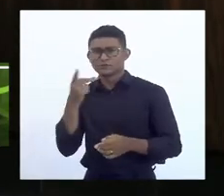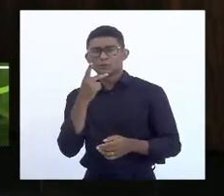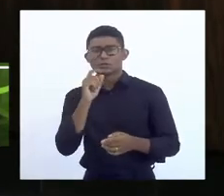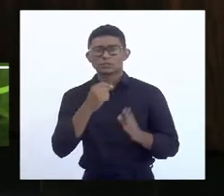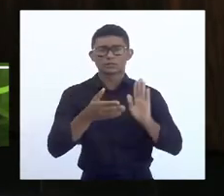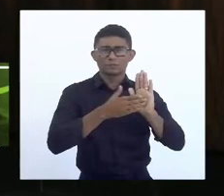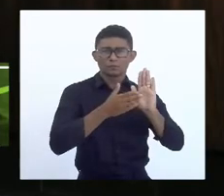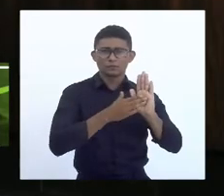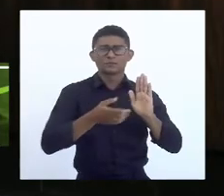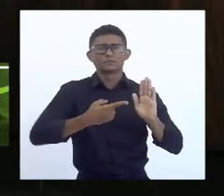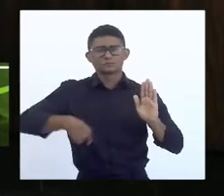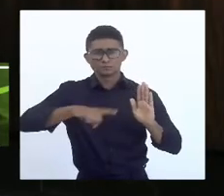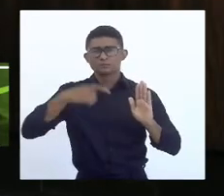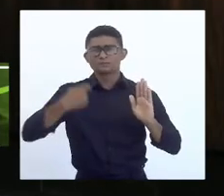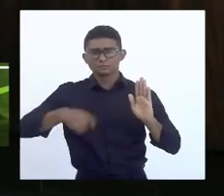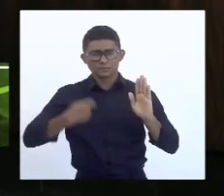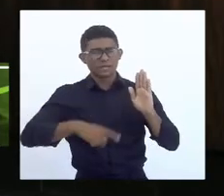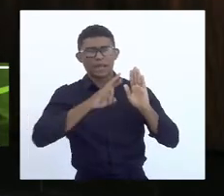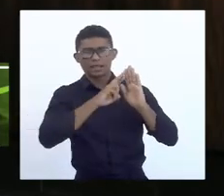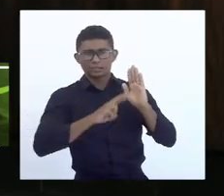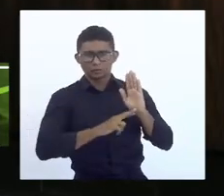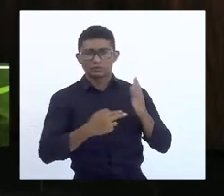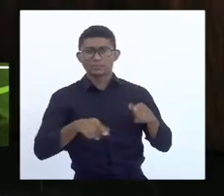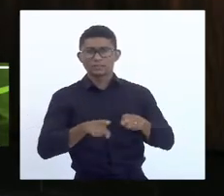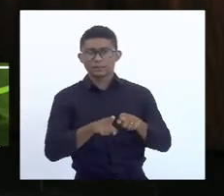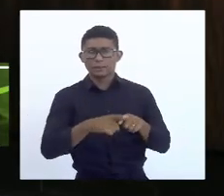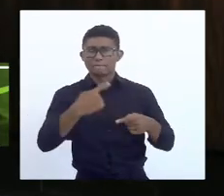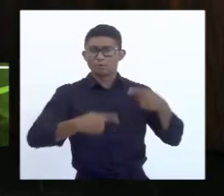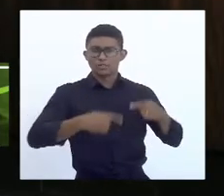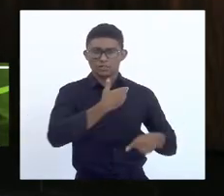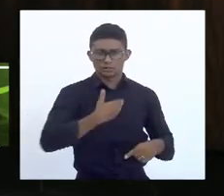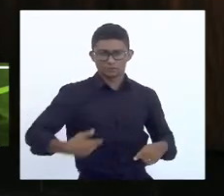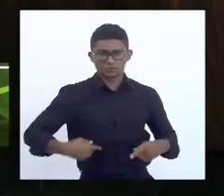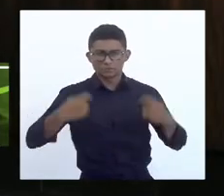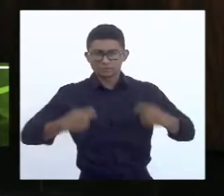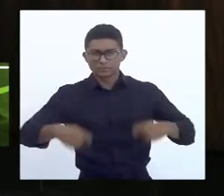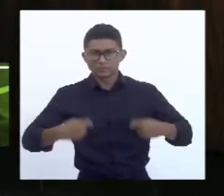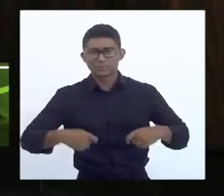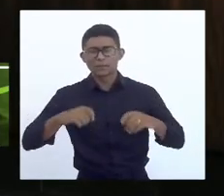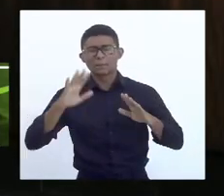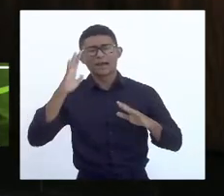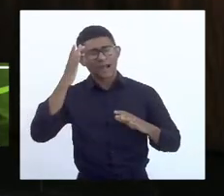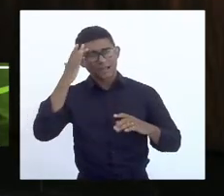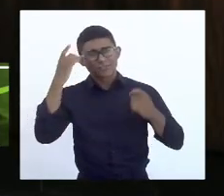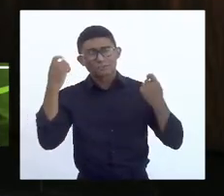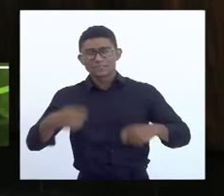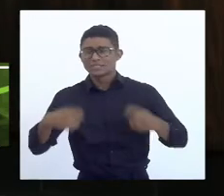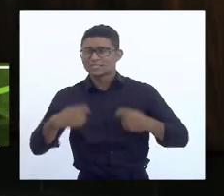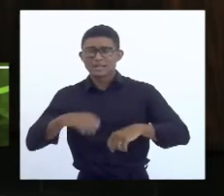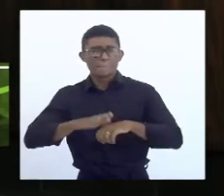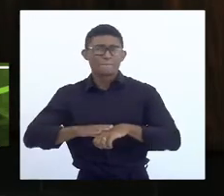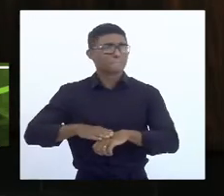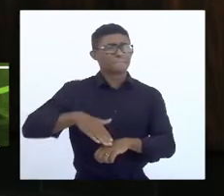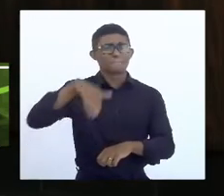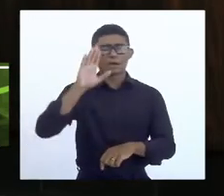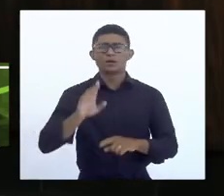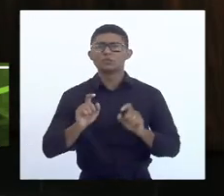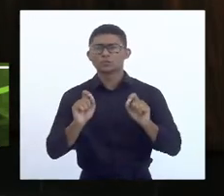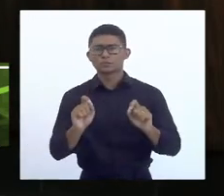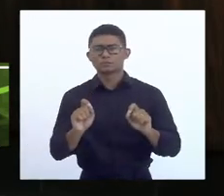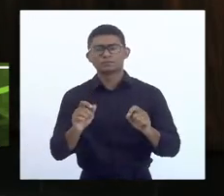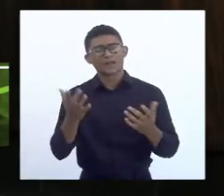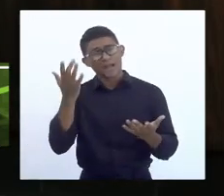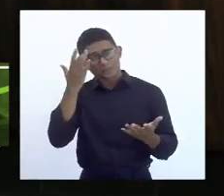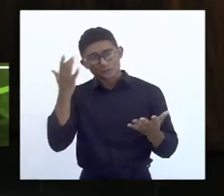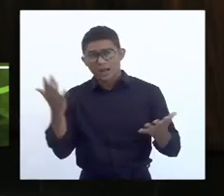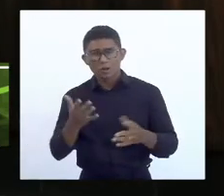mais relatório, produzir mais política pública, mas eu acho que vai para além disso, gente. Eu acho que chegou um momento, eu até queria jogar aqui